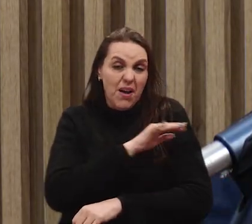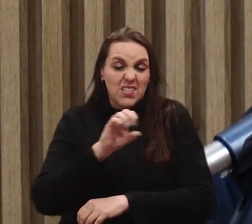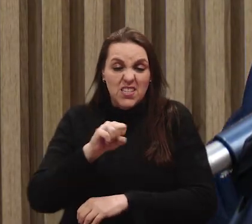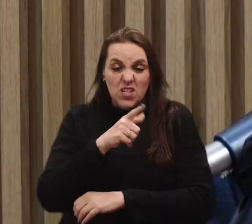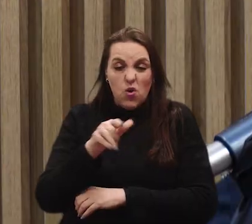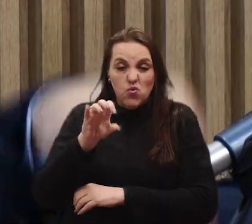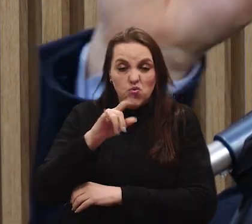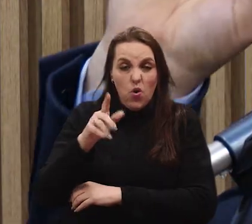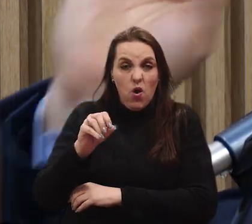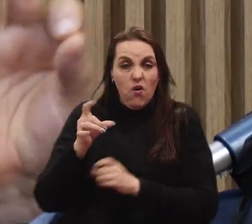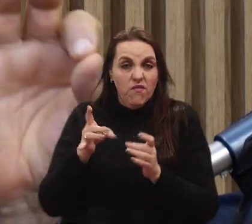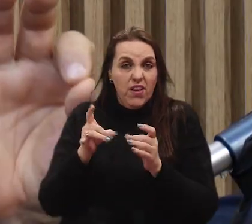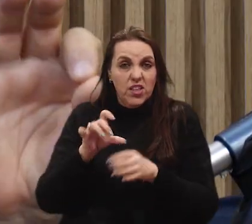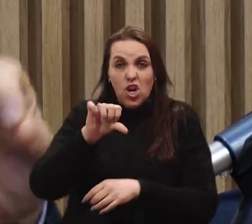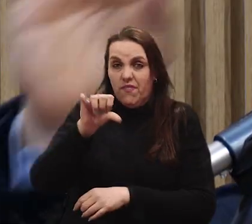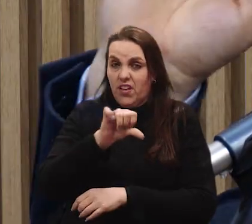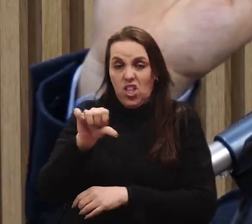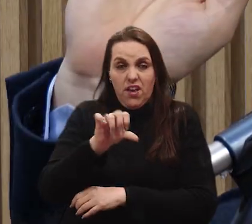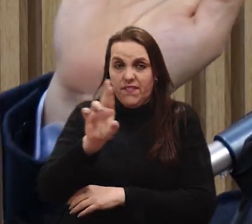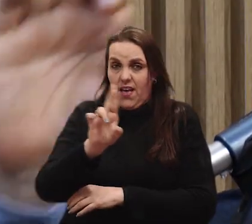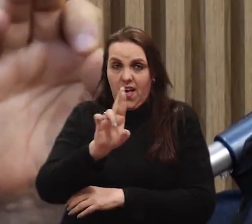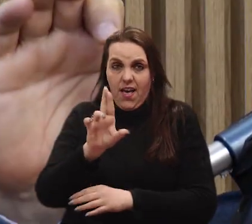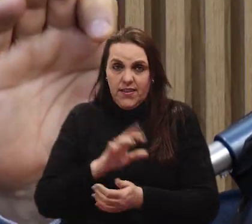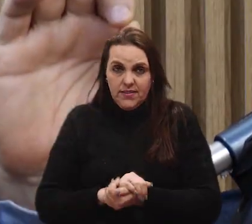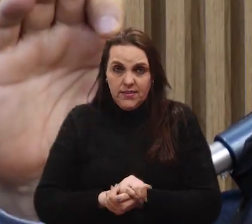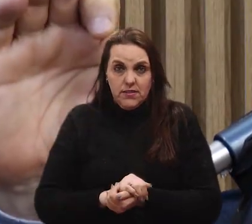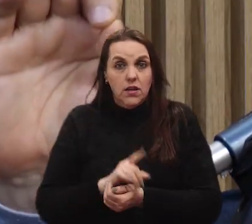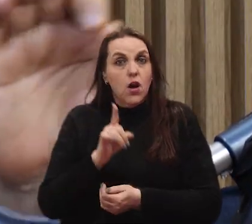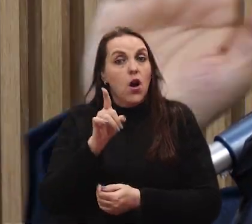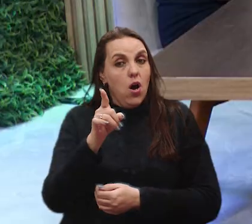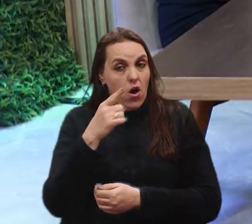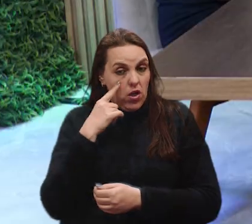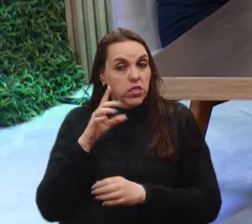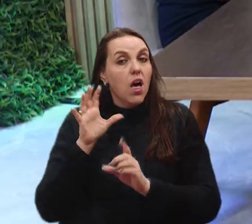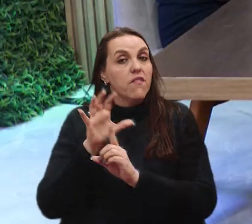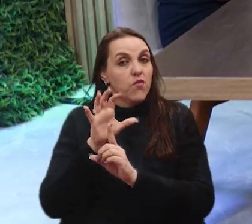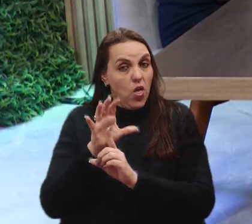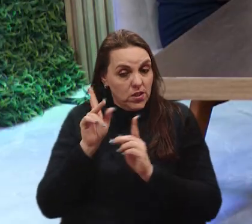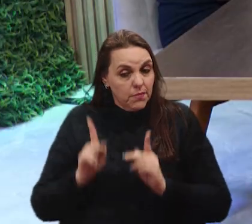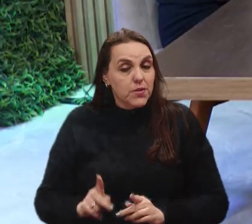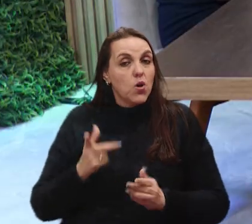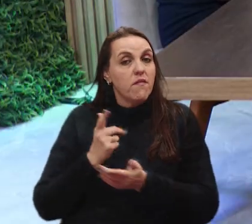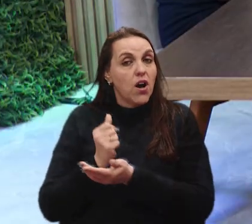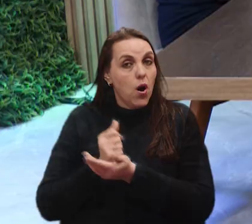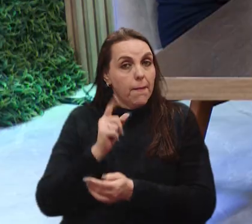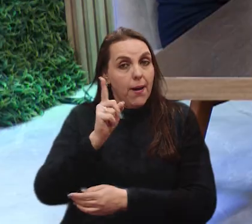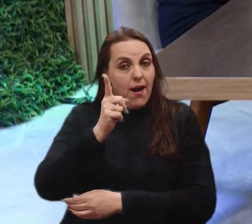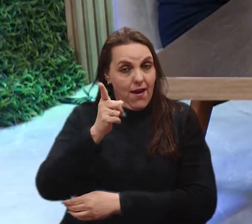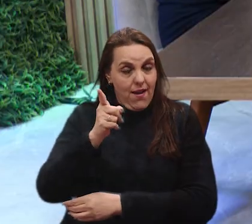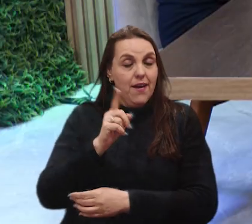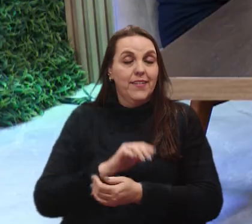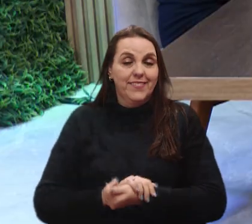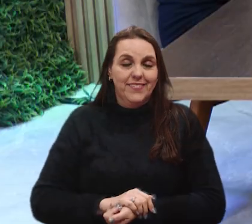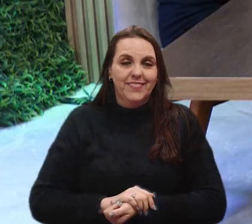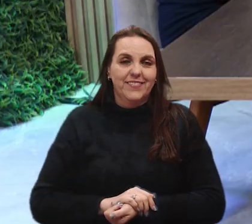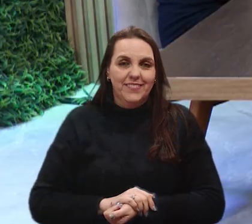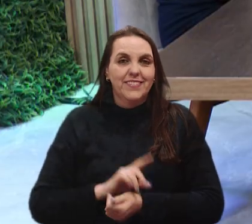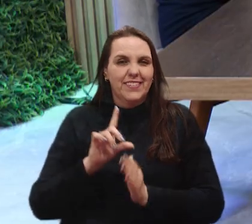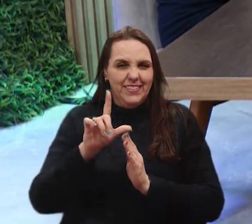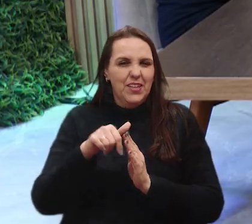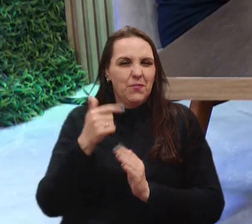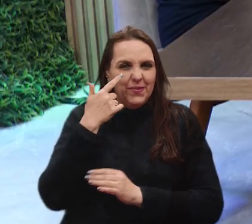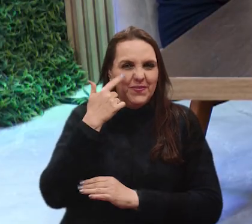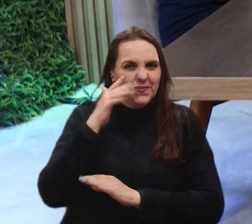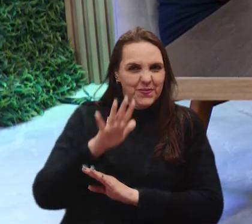por 99. Aquelas lá. Publicidade subliminar aí, ela viu? Nem sei se podia, agora já foi. Tudo bem, depois